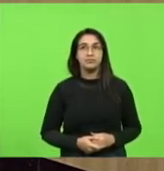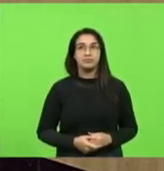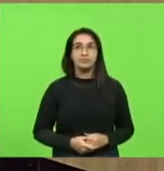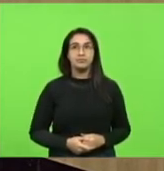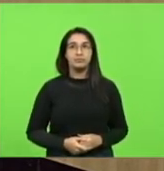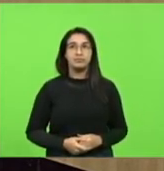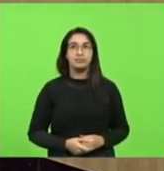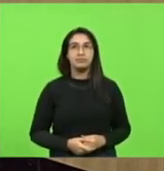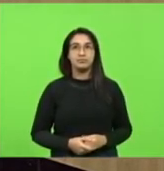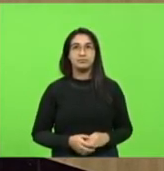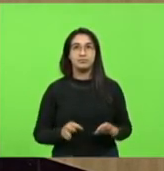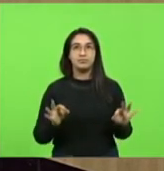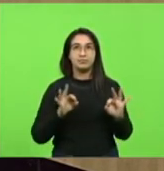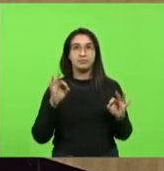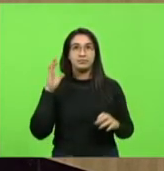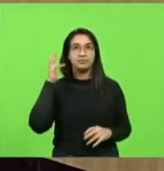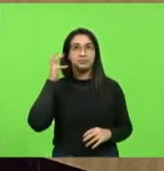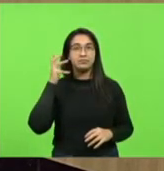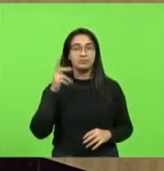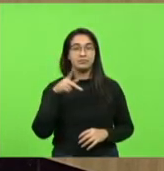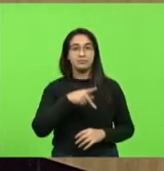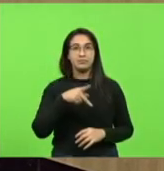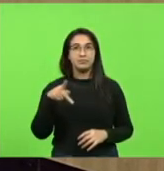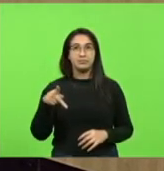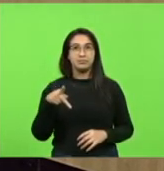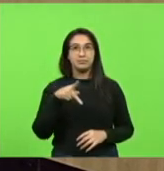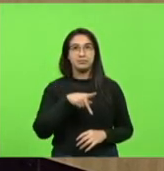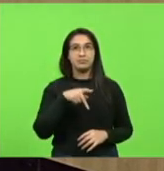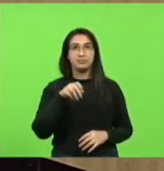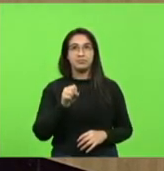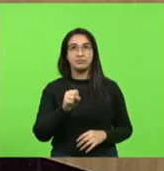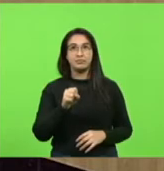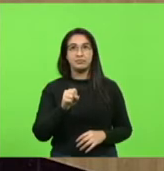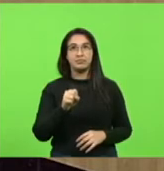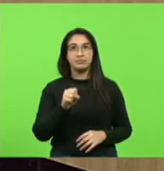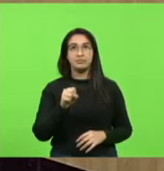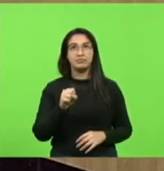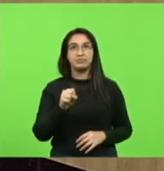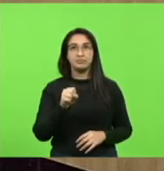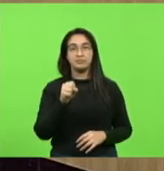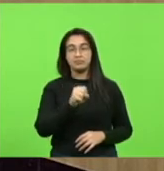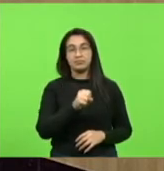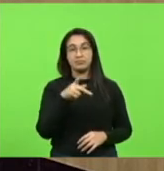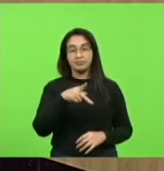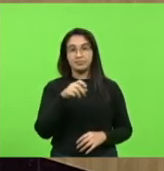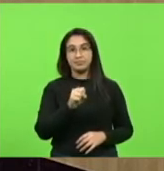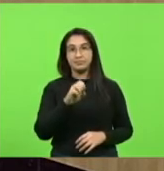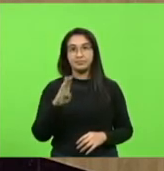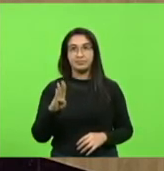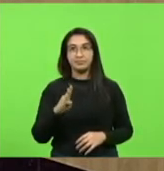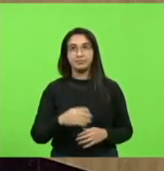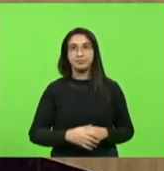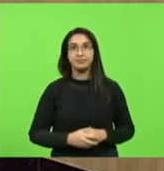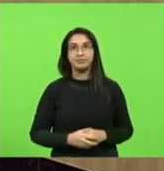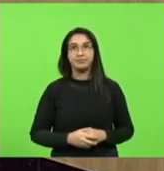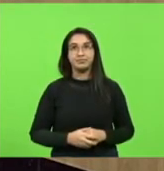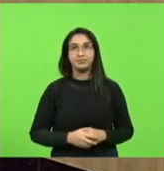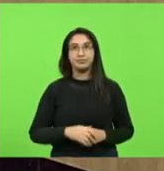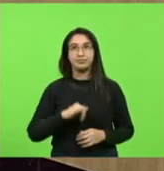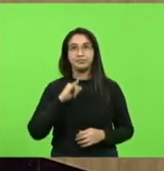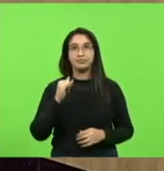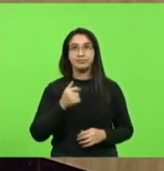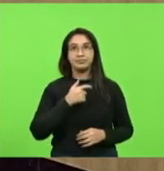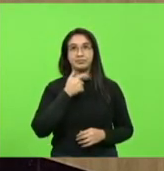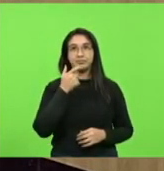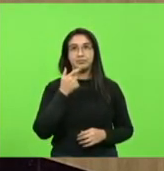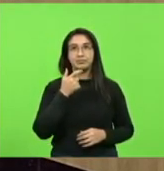Não havendo ninguém, bloco PP, PSD, PSB. Deputado José Milton, 7 minutos